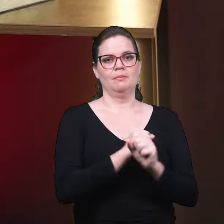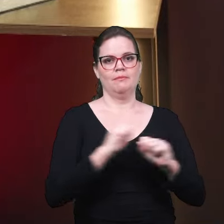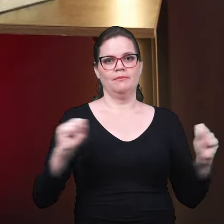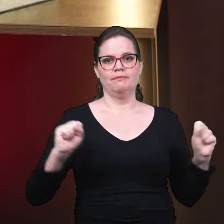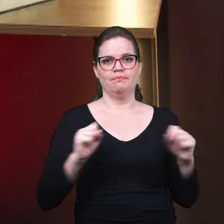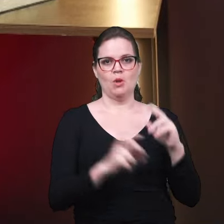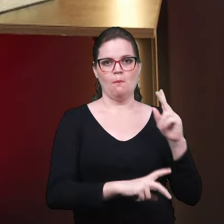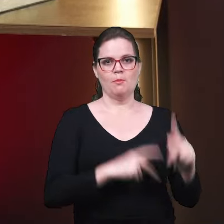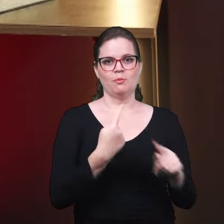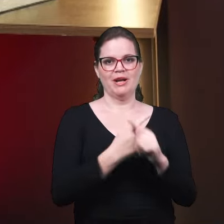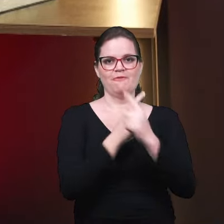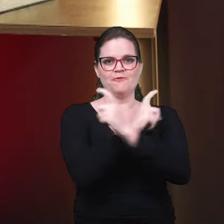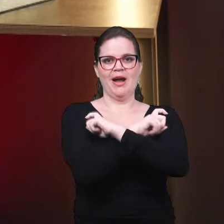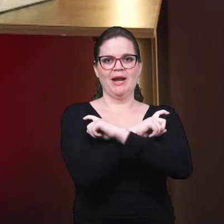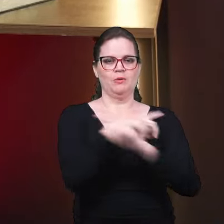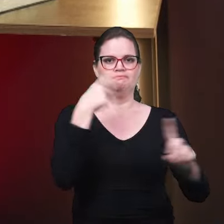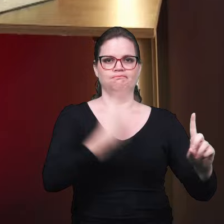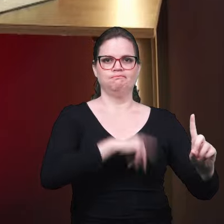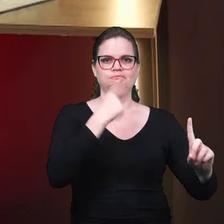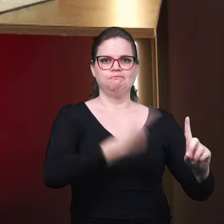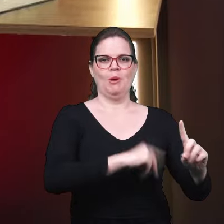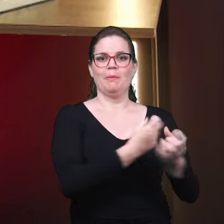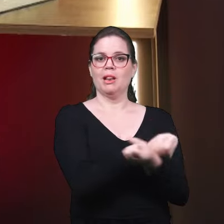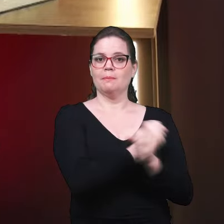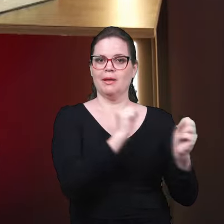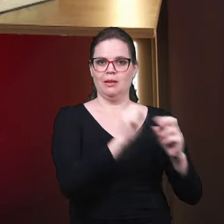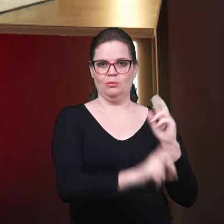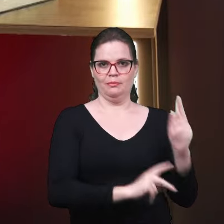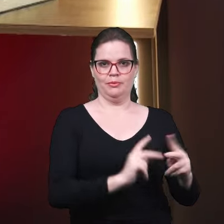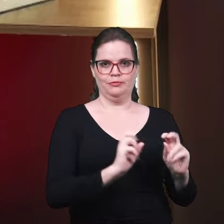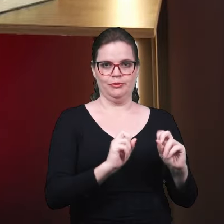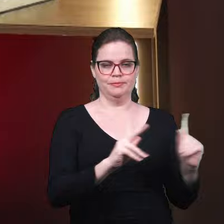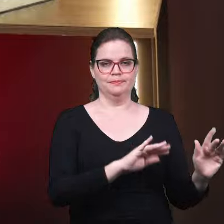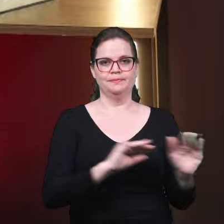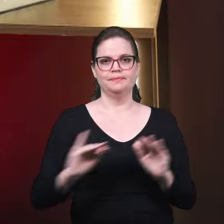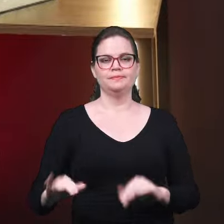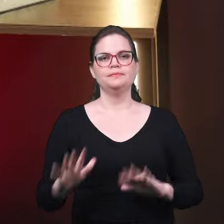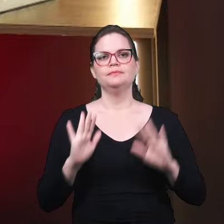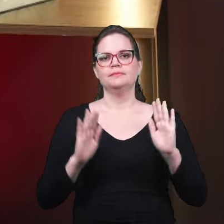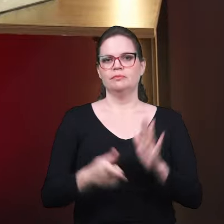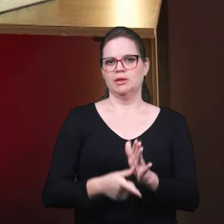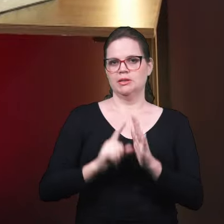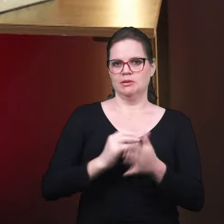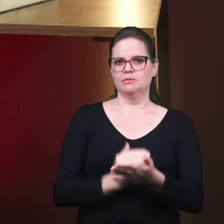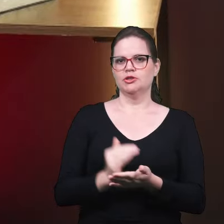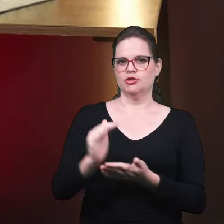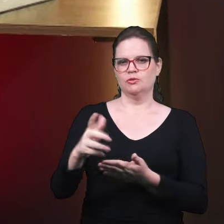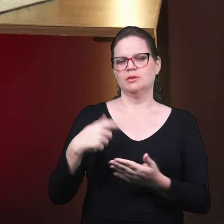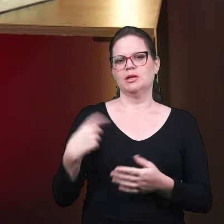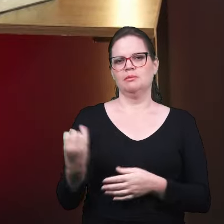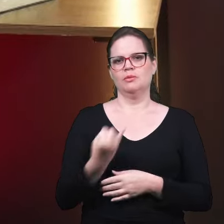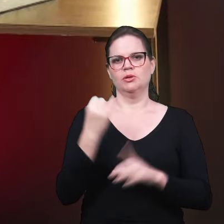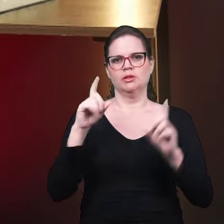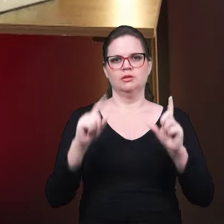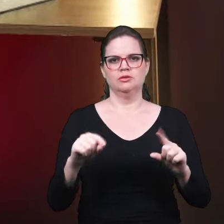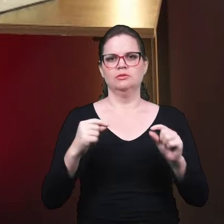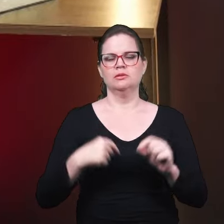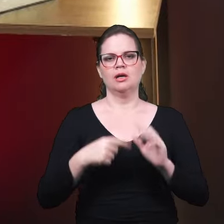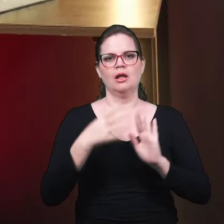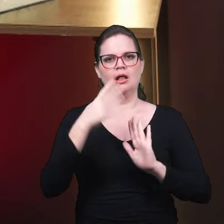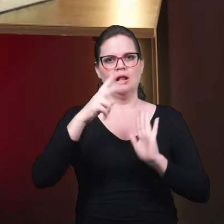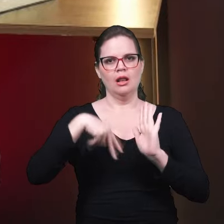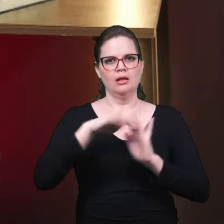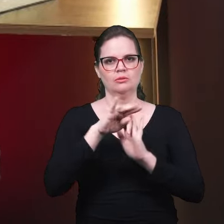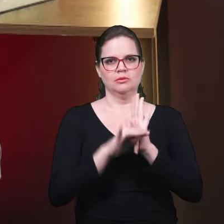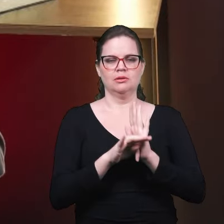do domínio de Faraó, que era o rei do Egito. Mas para nós iniciarmos aqui, pastor Roberto, acho que é importante nós trazermos aqui um texto